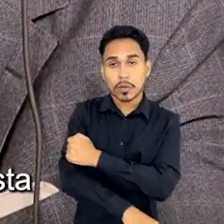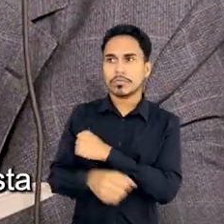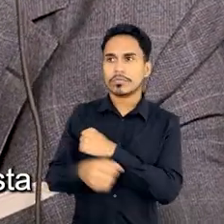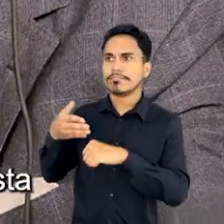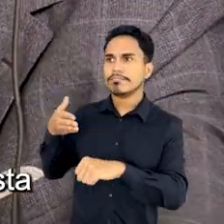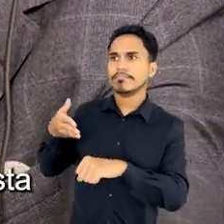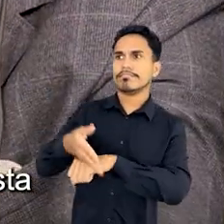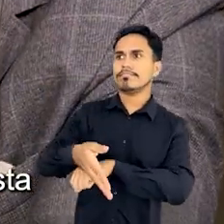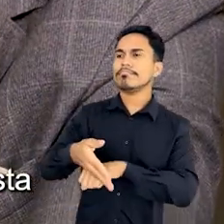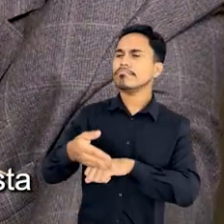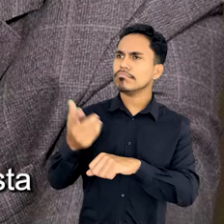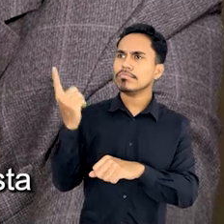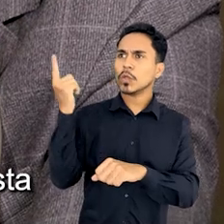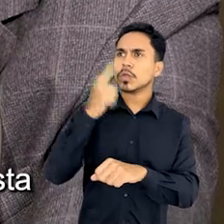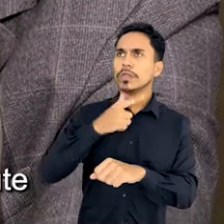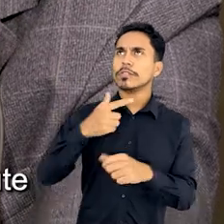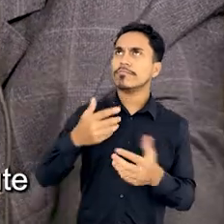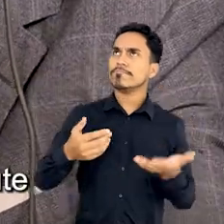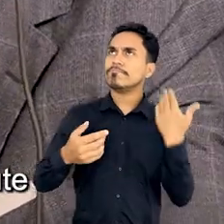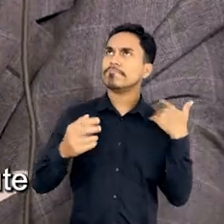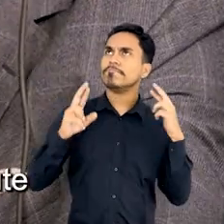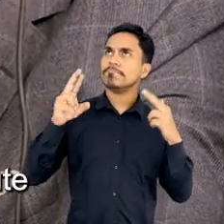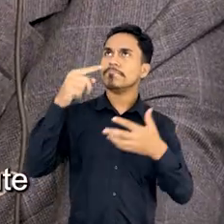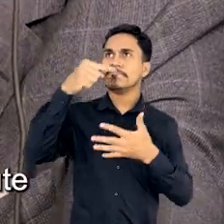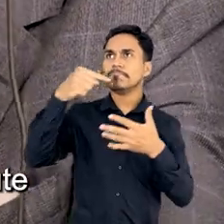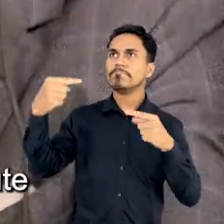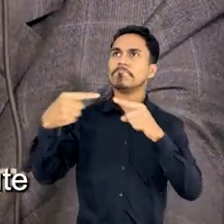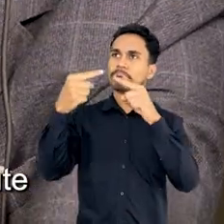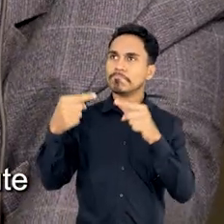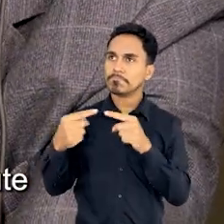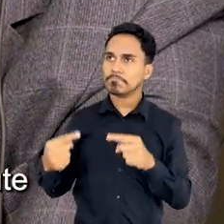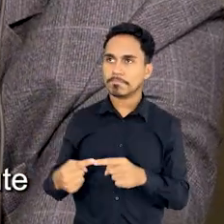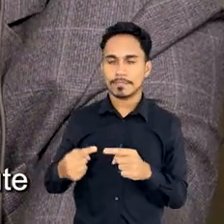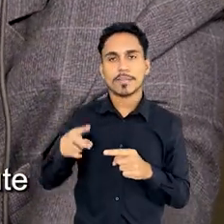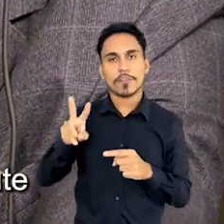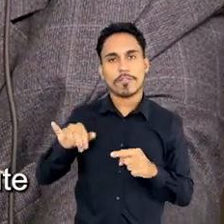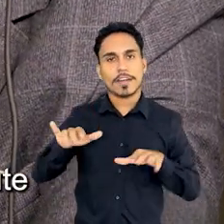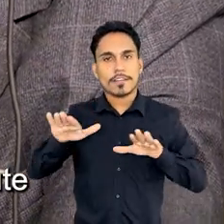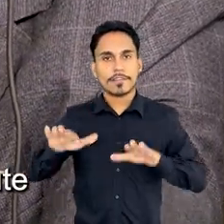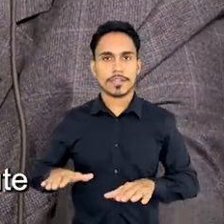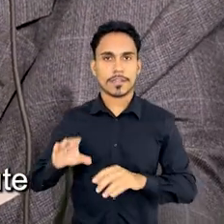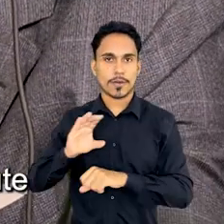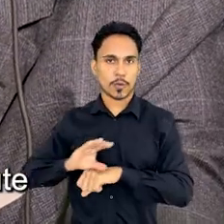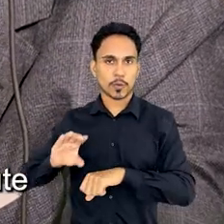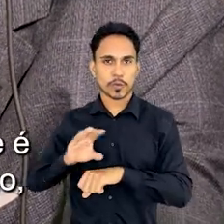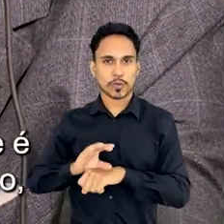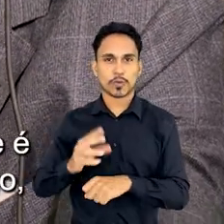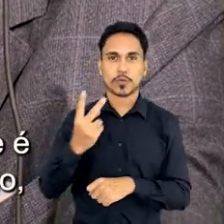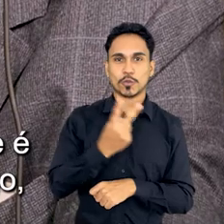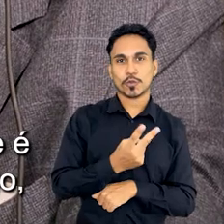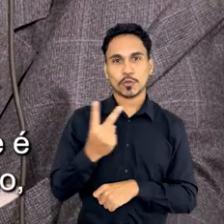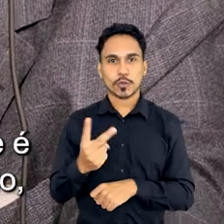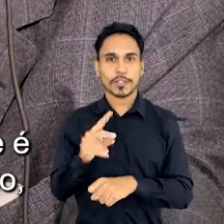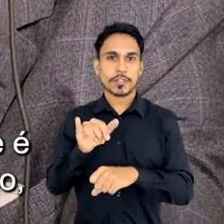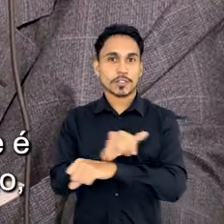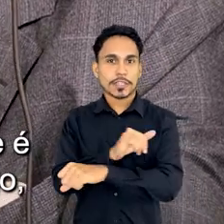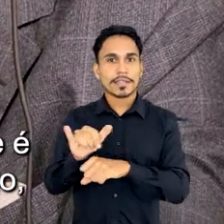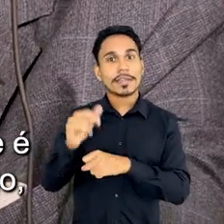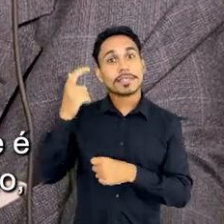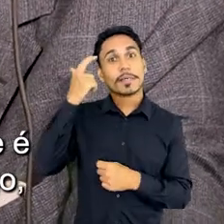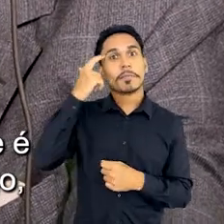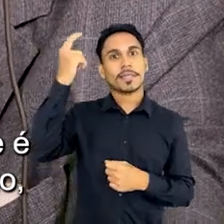ele entra foi considerado na proposta e ele se vincula a ela essa é a tendência dele a ficar são os dois modelos que a gente discute muito para falar em permanência